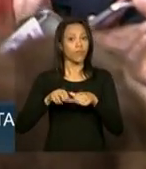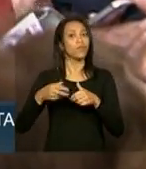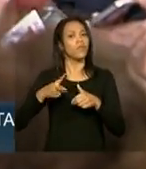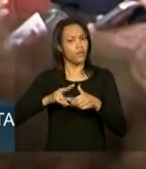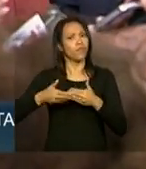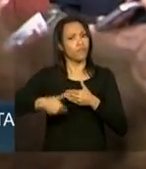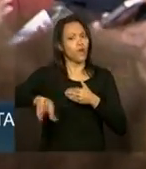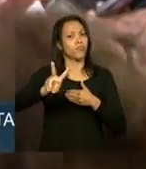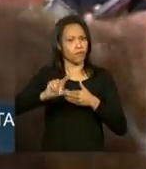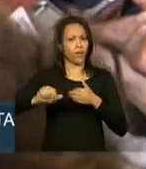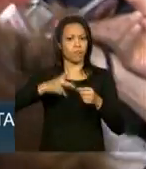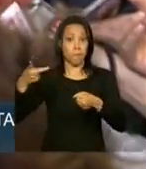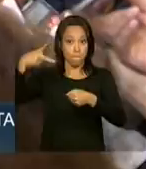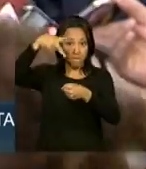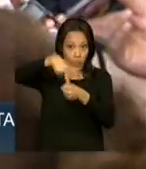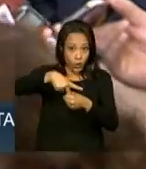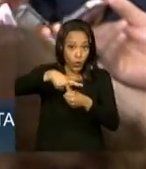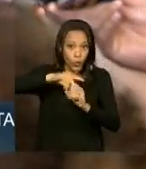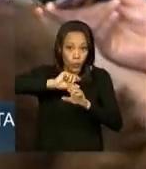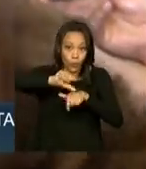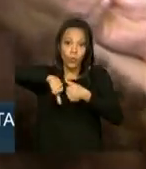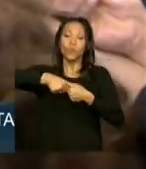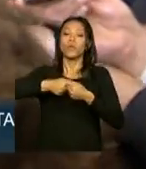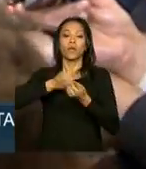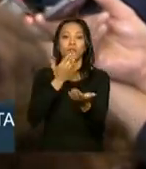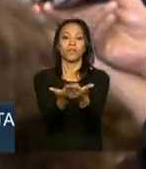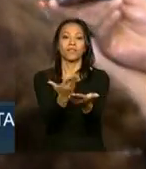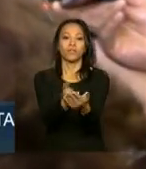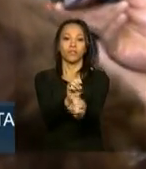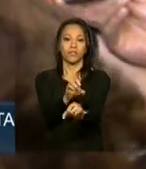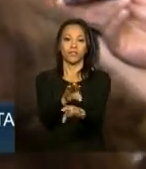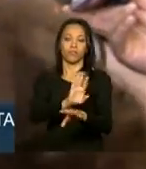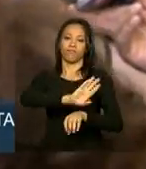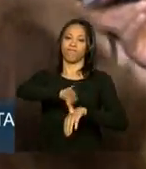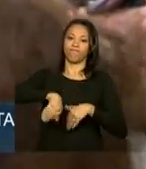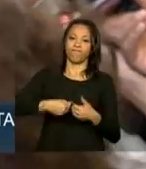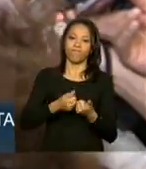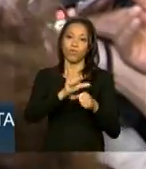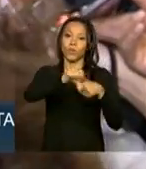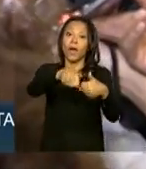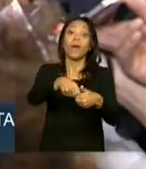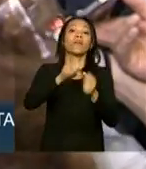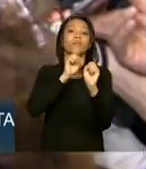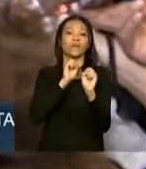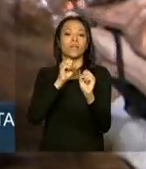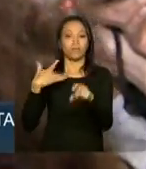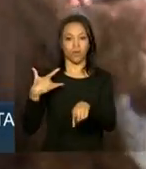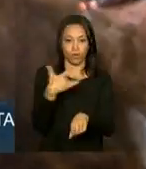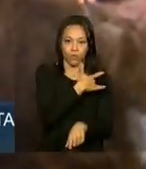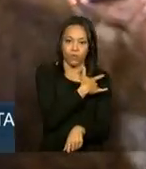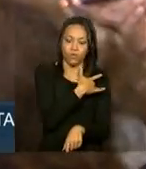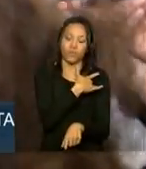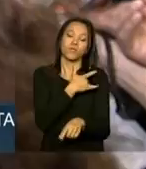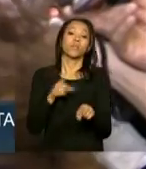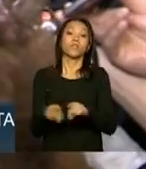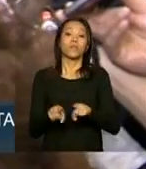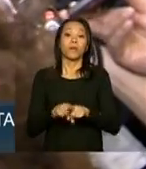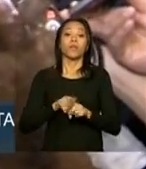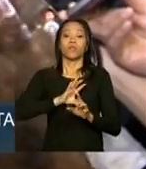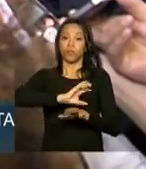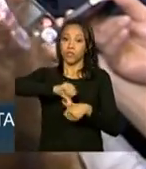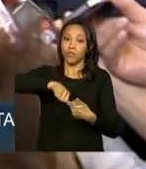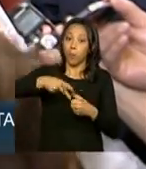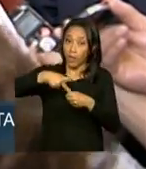vamos transformar petróleo em educação, petróleo em saúde. nós vamos transformar petróleo em